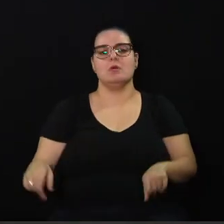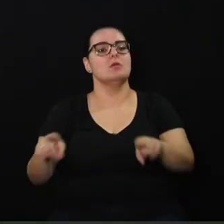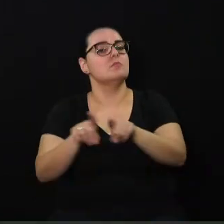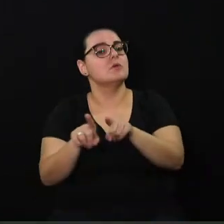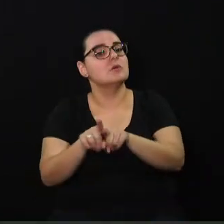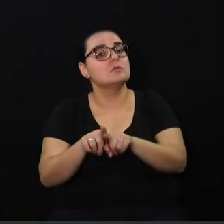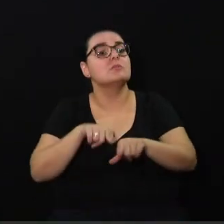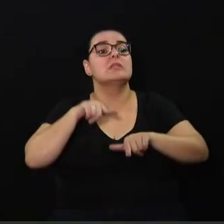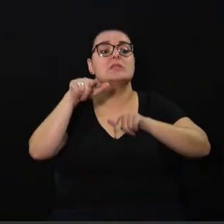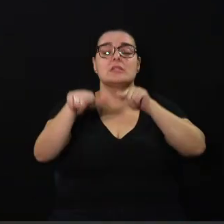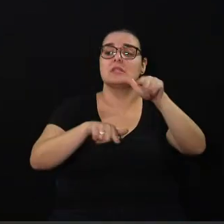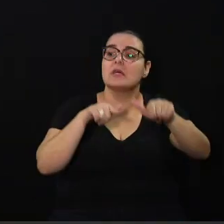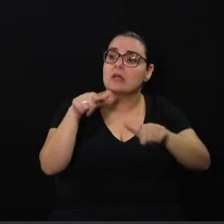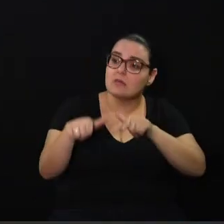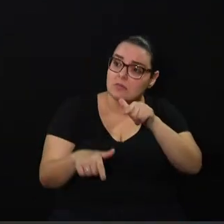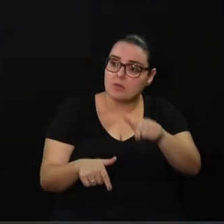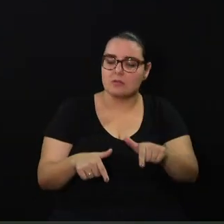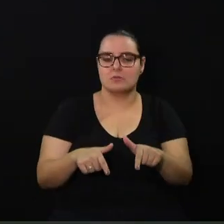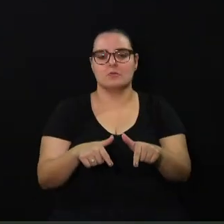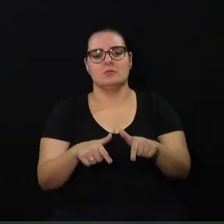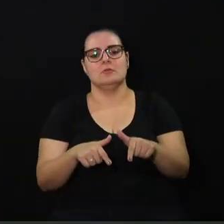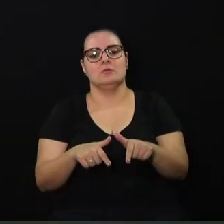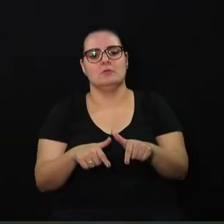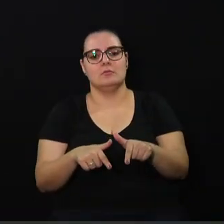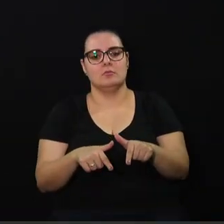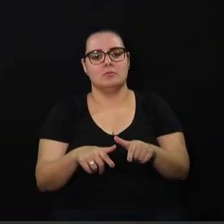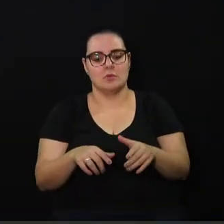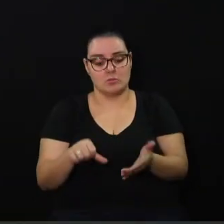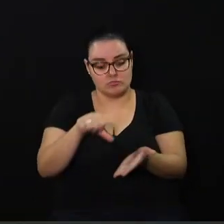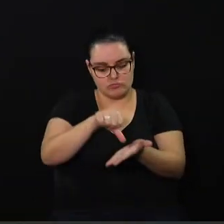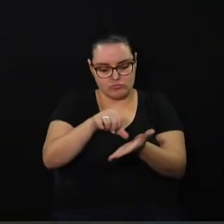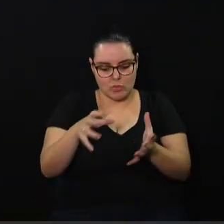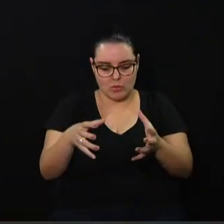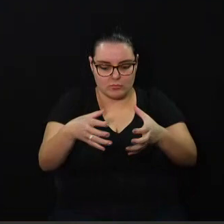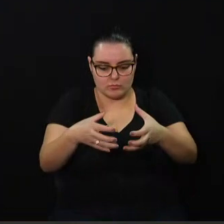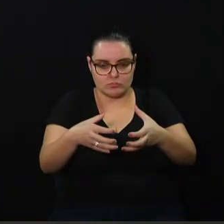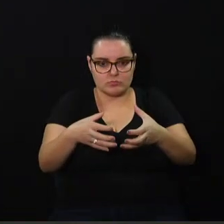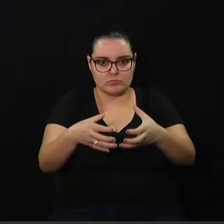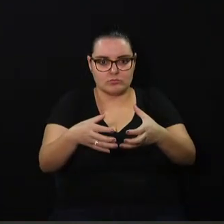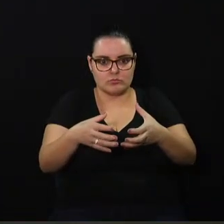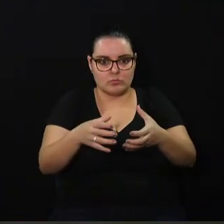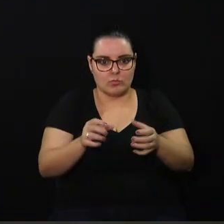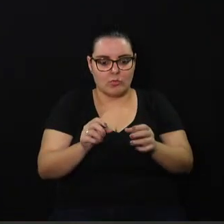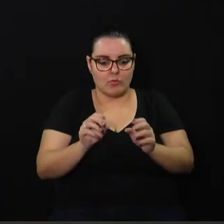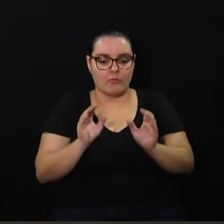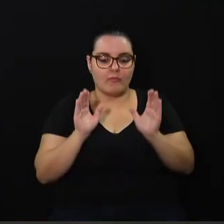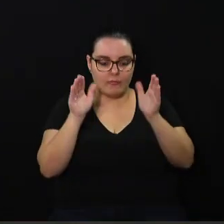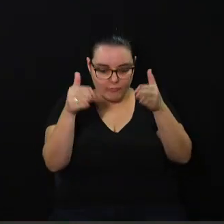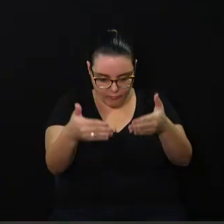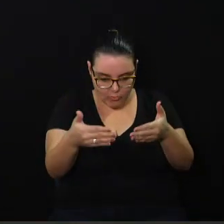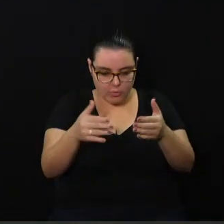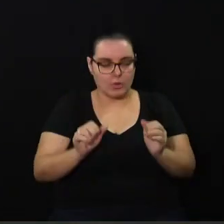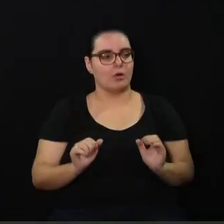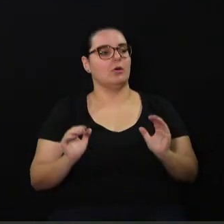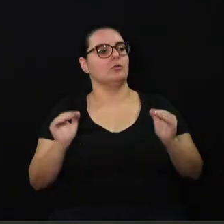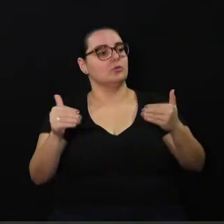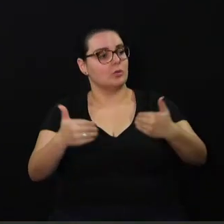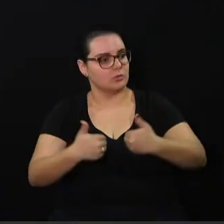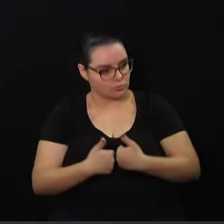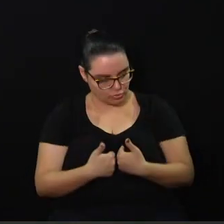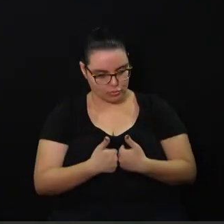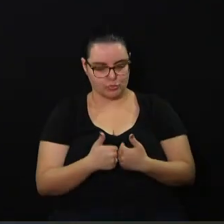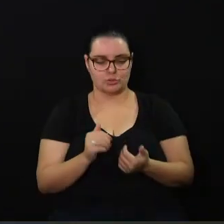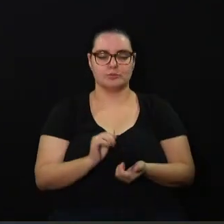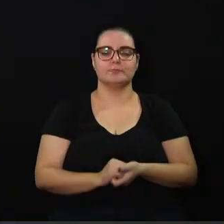trabalhando com é pra criar um centro de excelência sobre o autismo especificamente falando e